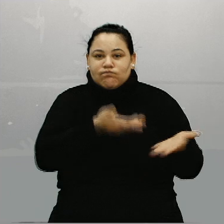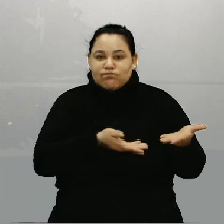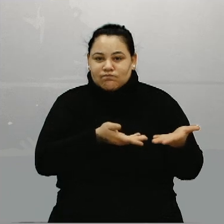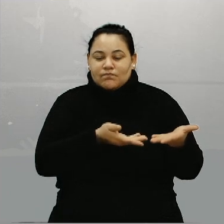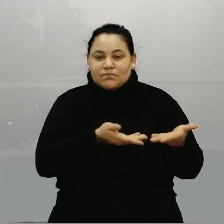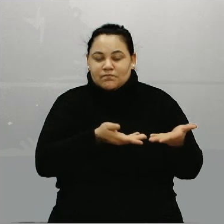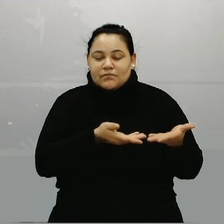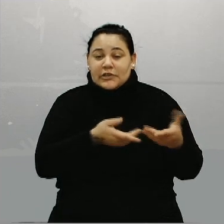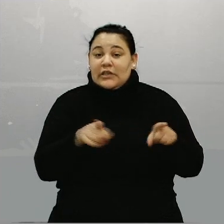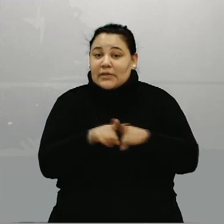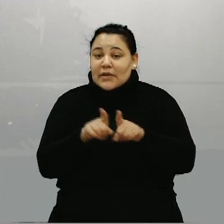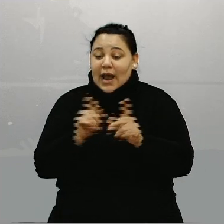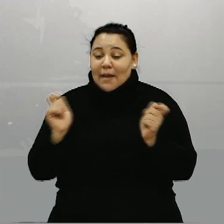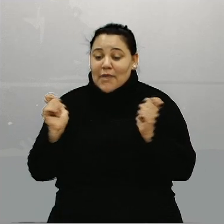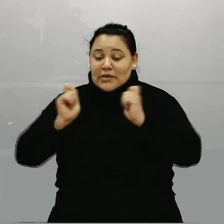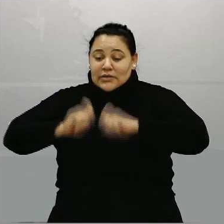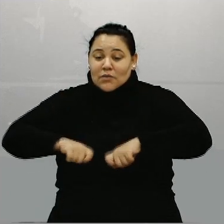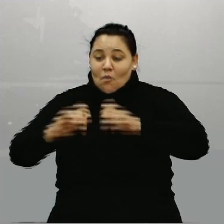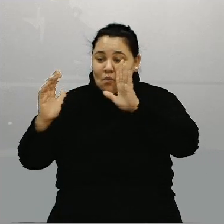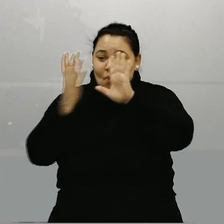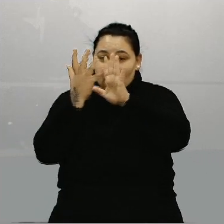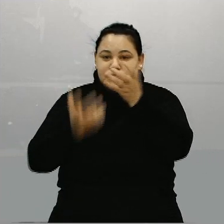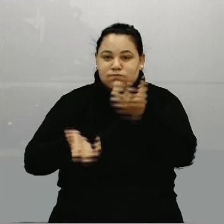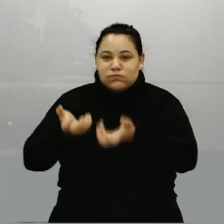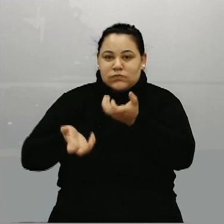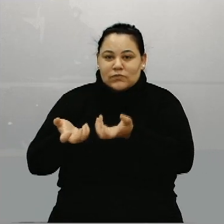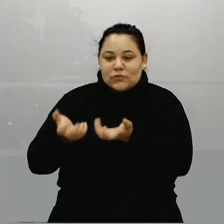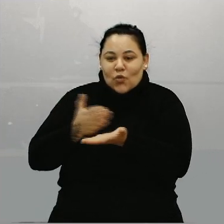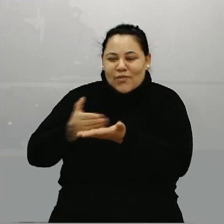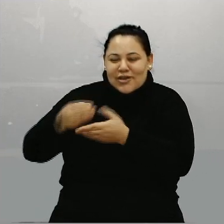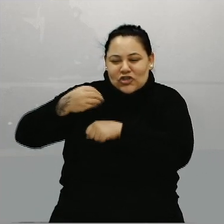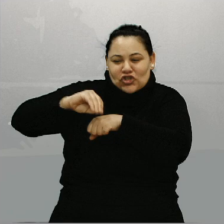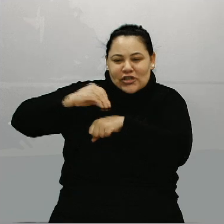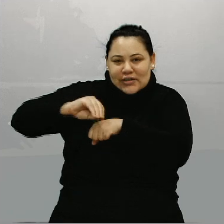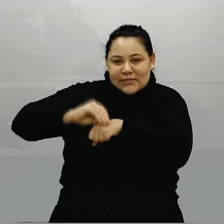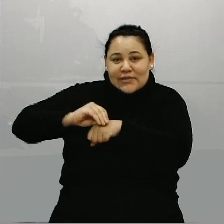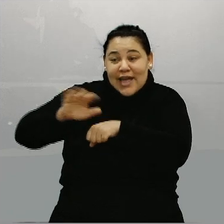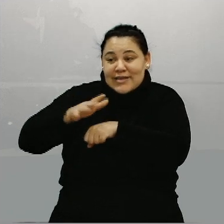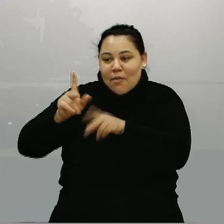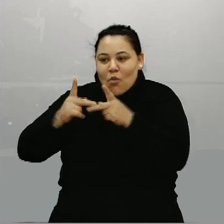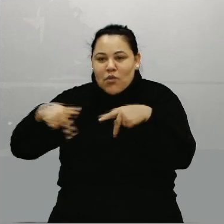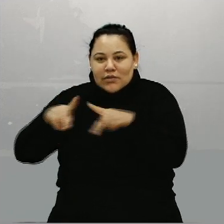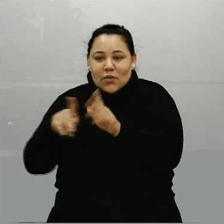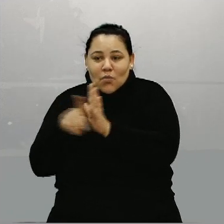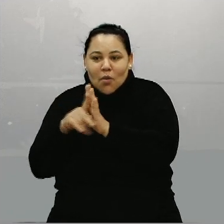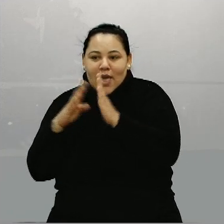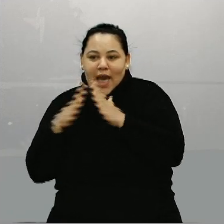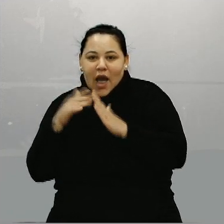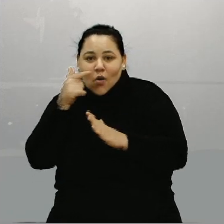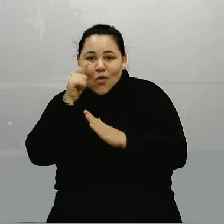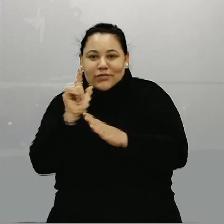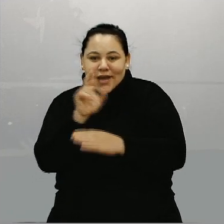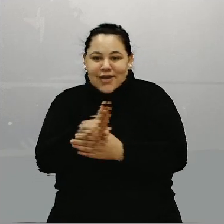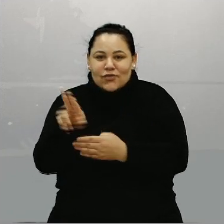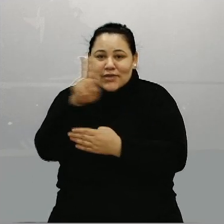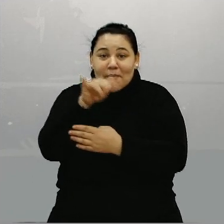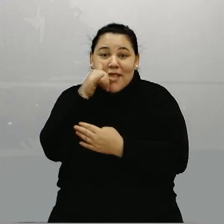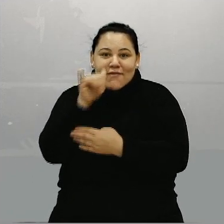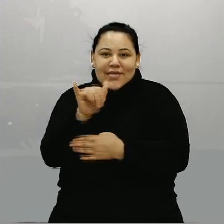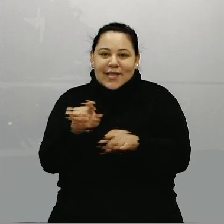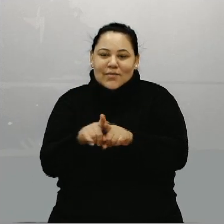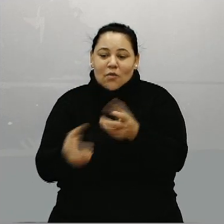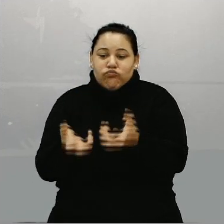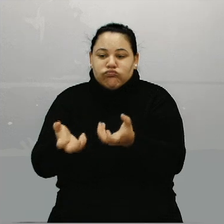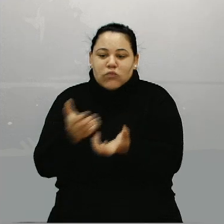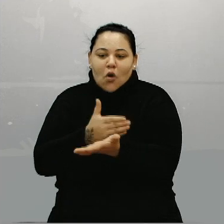combate a incêndio, aqueles princípios de incêndio que às vezes a população ela consegue de maneira segura utilizar as medidas das edificações para evitar o